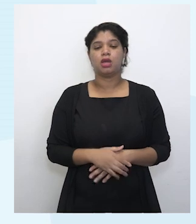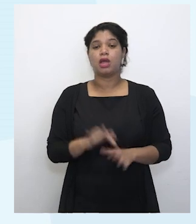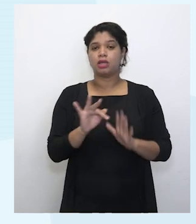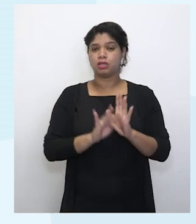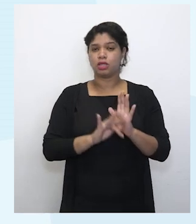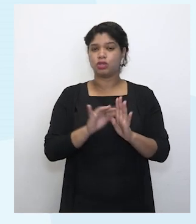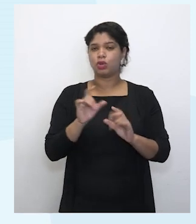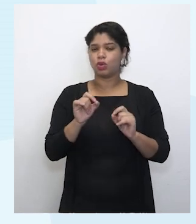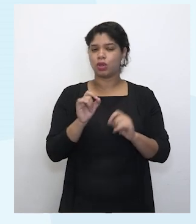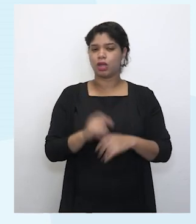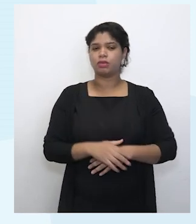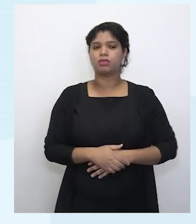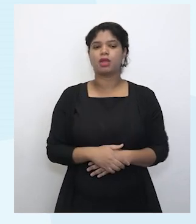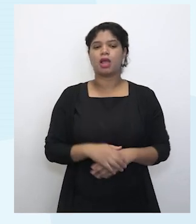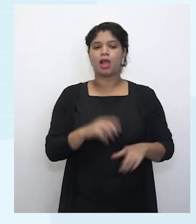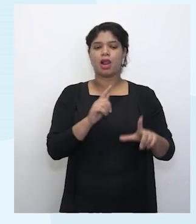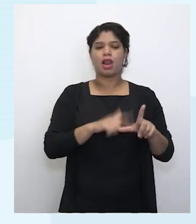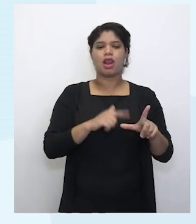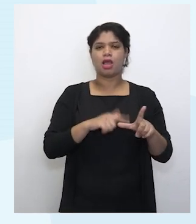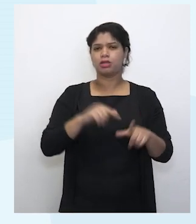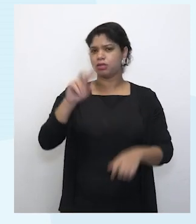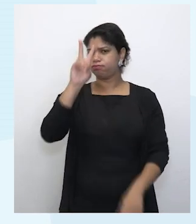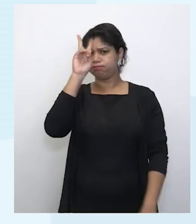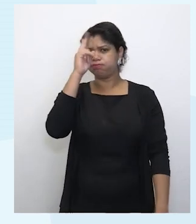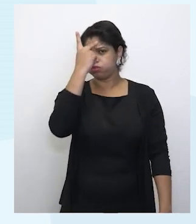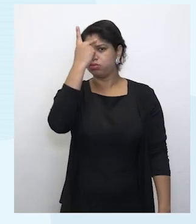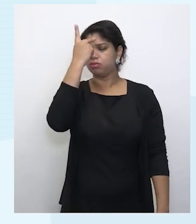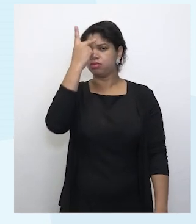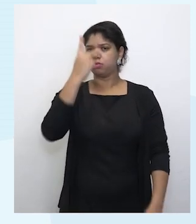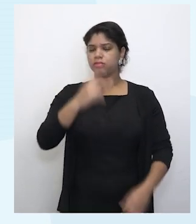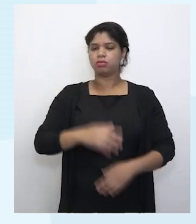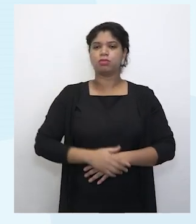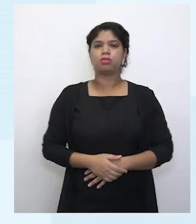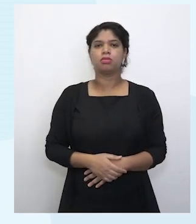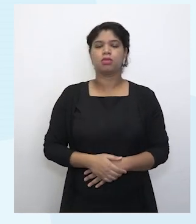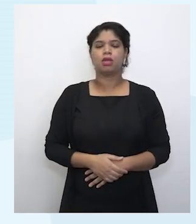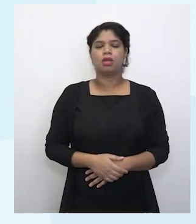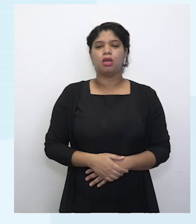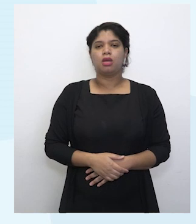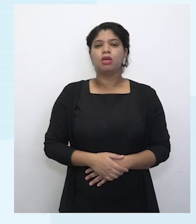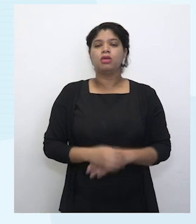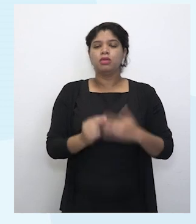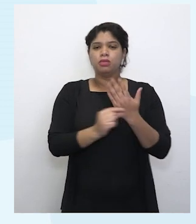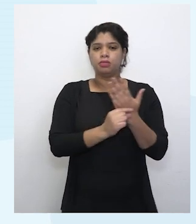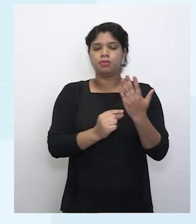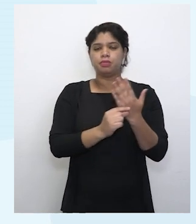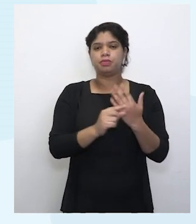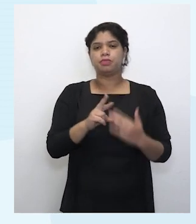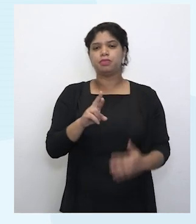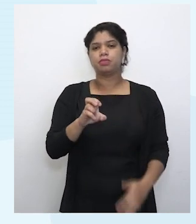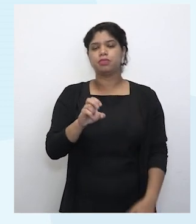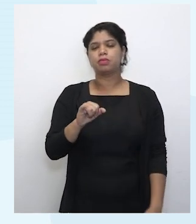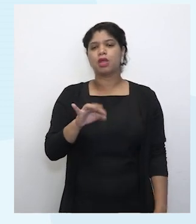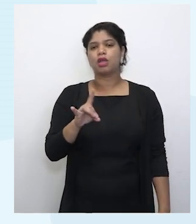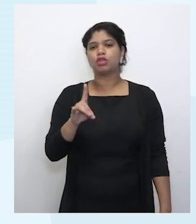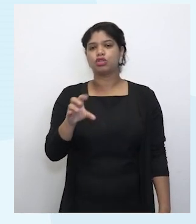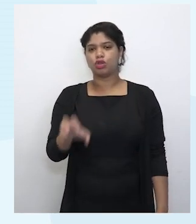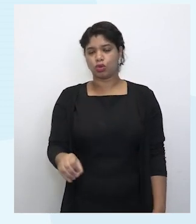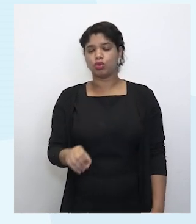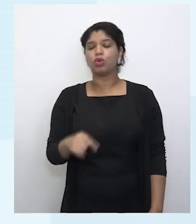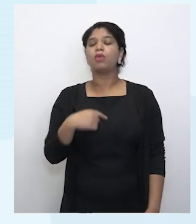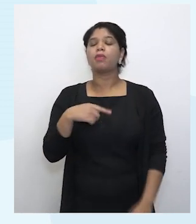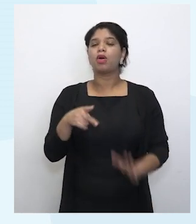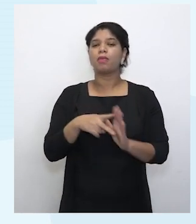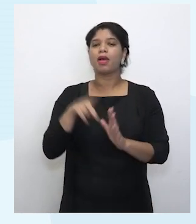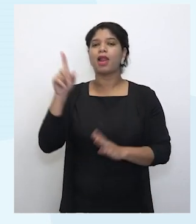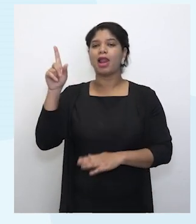das Letras, do autor Renildo Franco. Então, o autor, Renildo Franco, ele é da cidade de Aracati, no